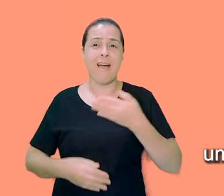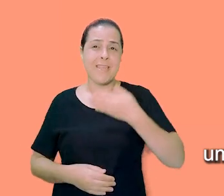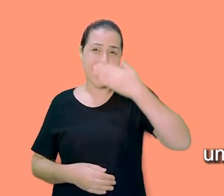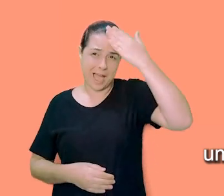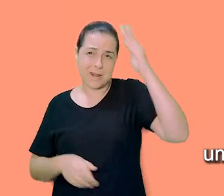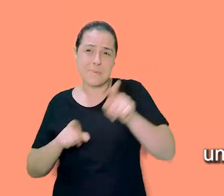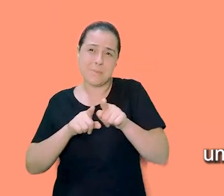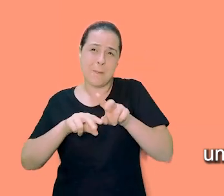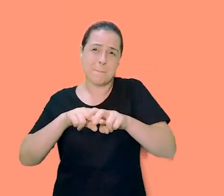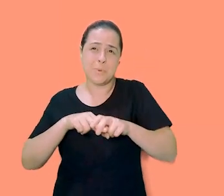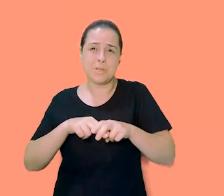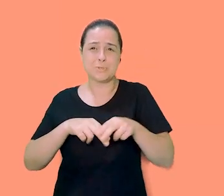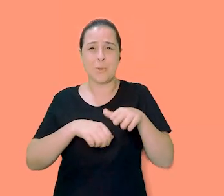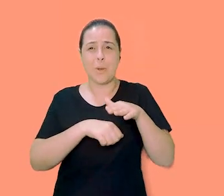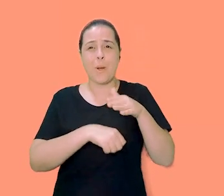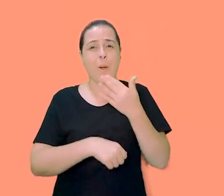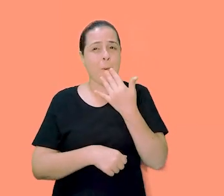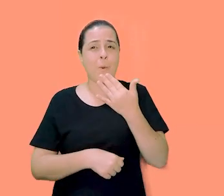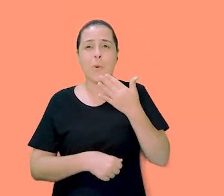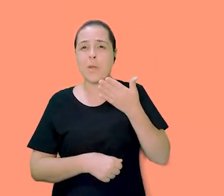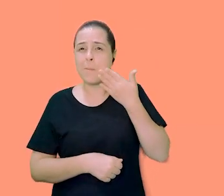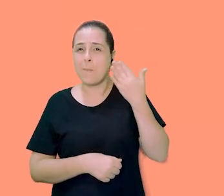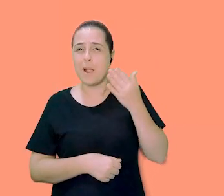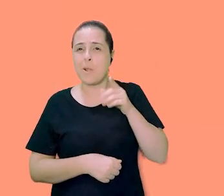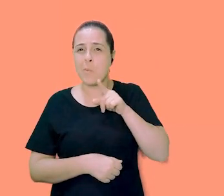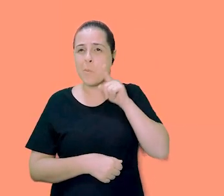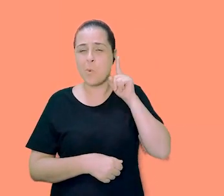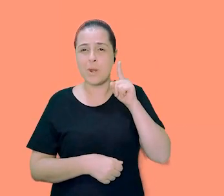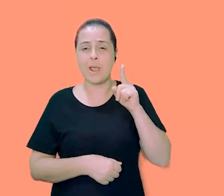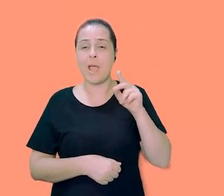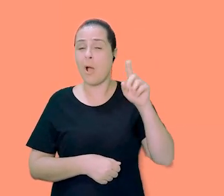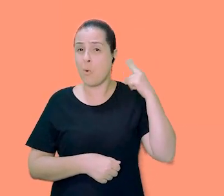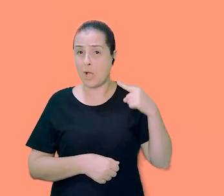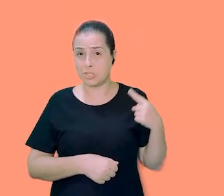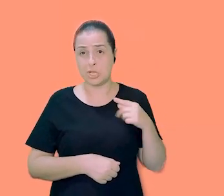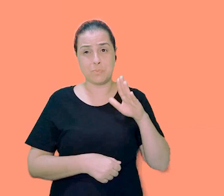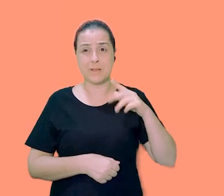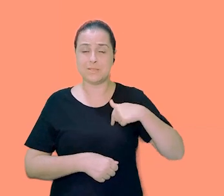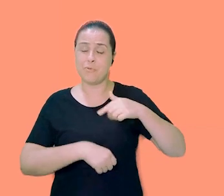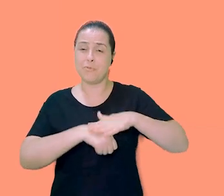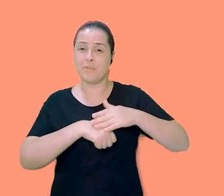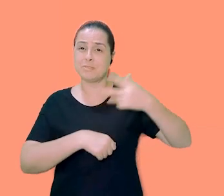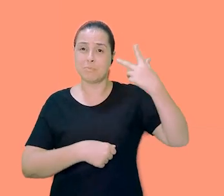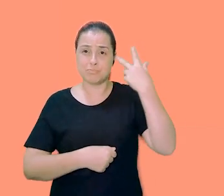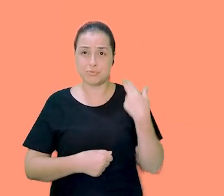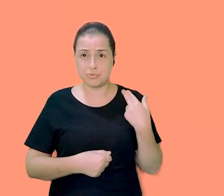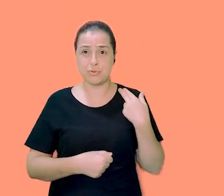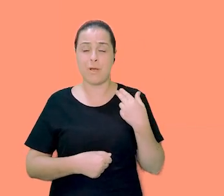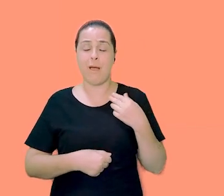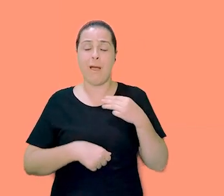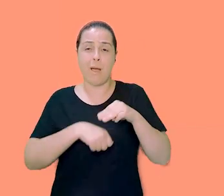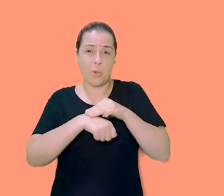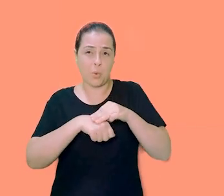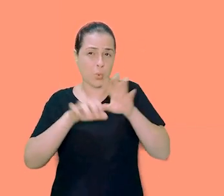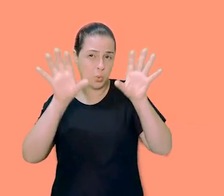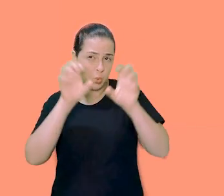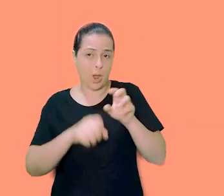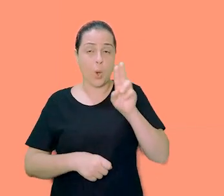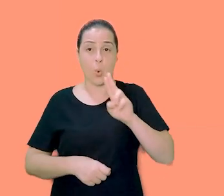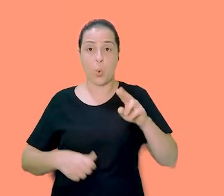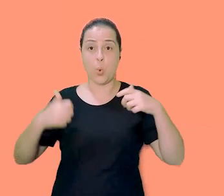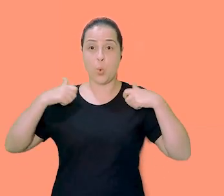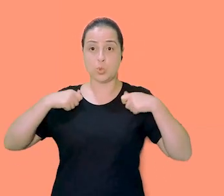morena, tenho um cabelo alisado, tá? Eu tenho cabelo bem cacheado, mas ele é alisado, castanho escuro. E eu estou usando uma